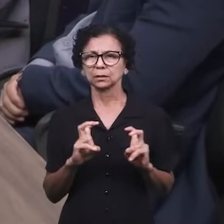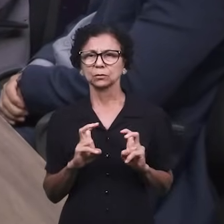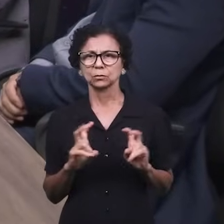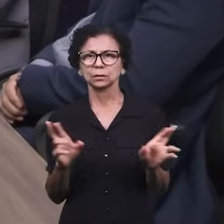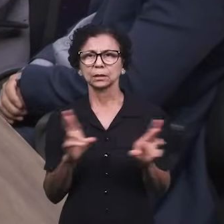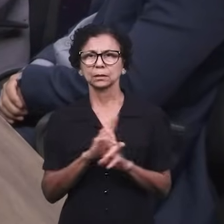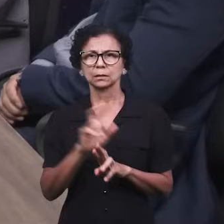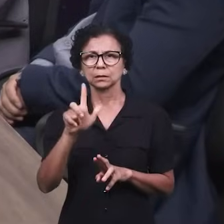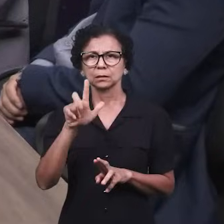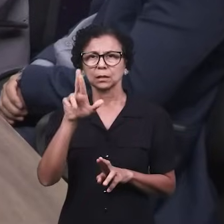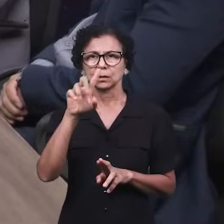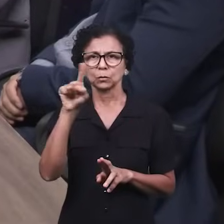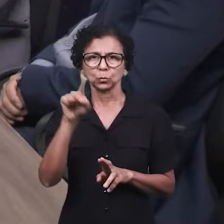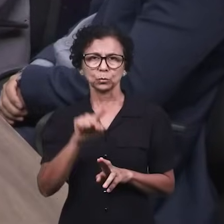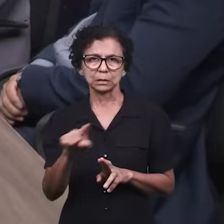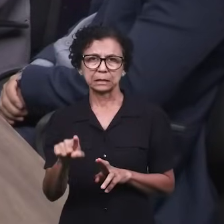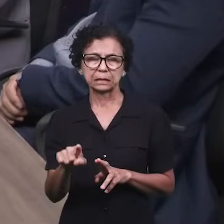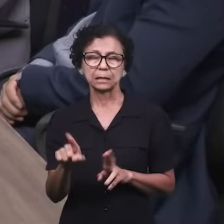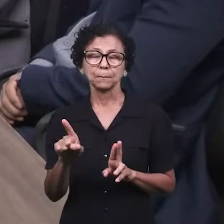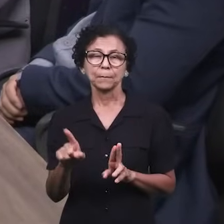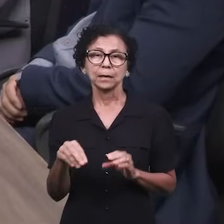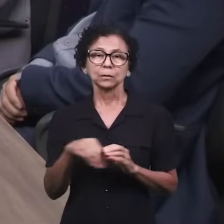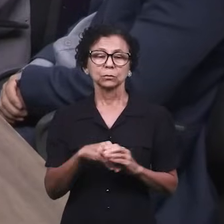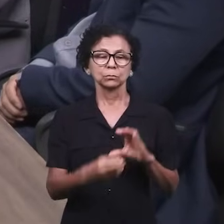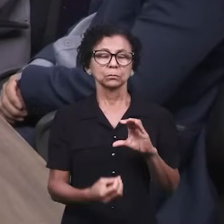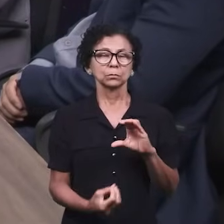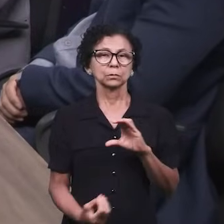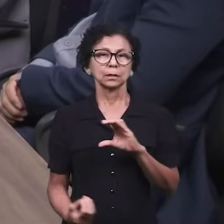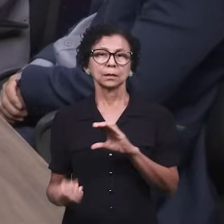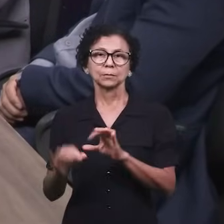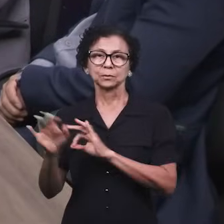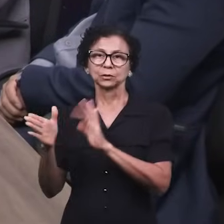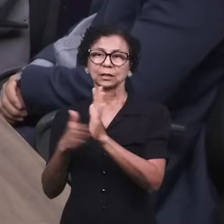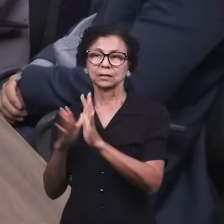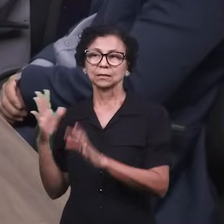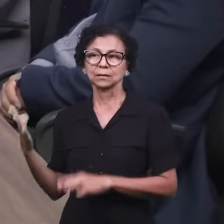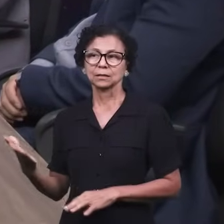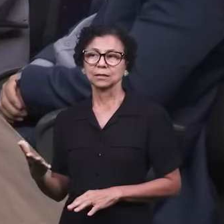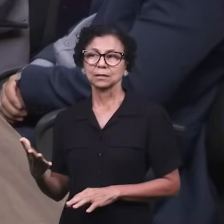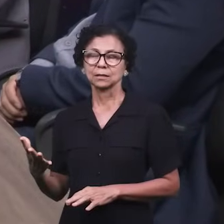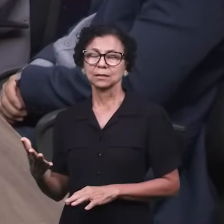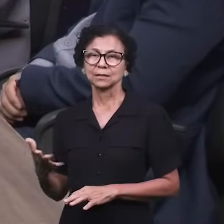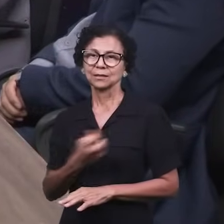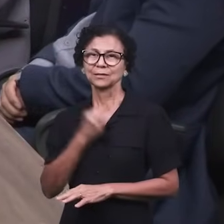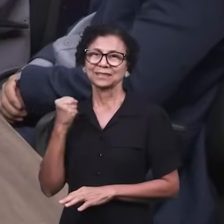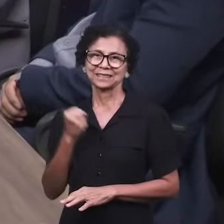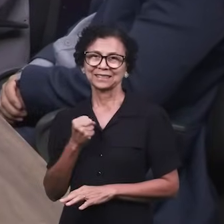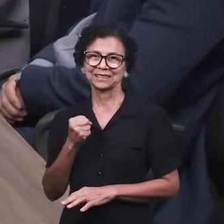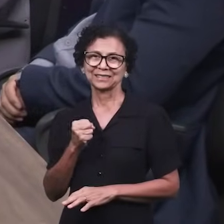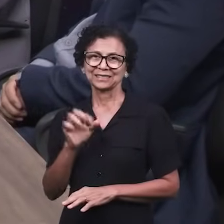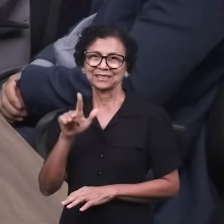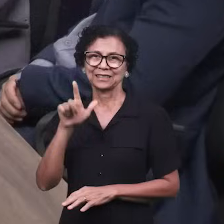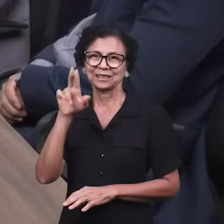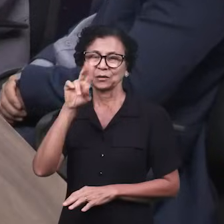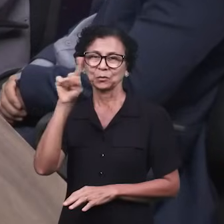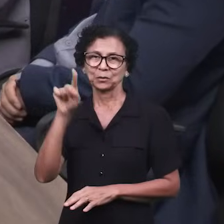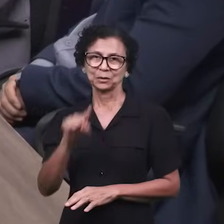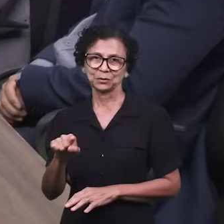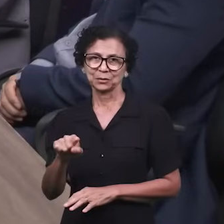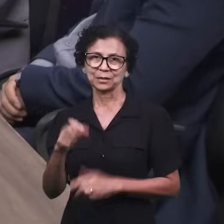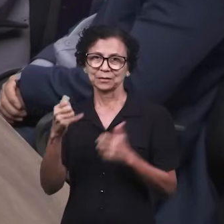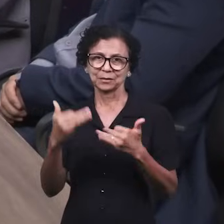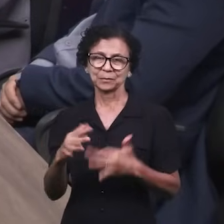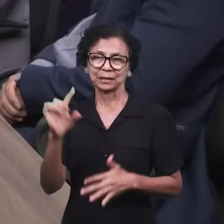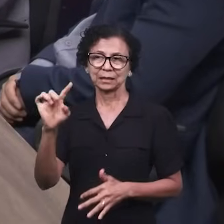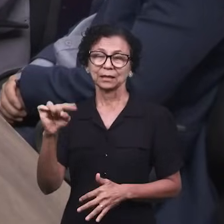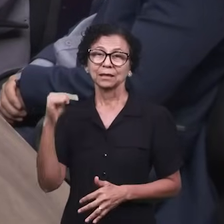oportunidade a respeito da luz, né? Mas tudo na obra redentora é luz. E é uma luz que nós vamos entender depois num outro